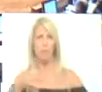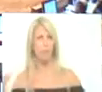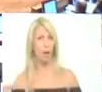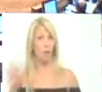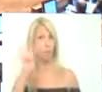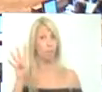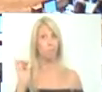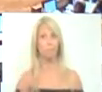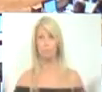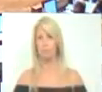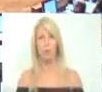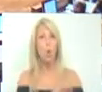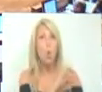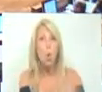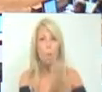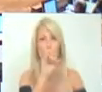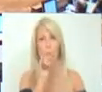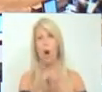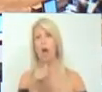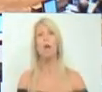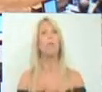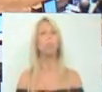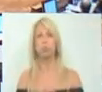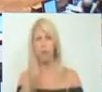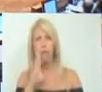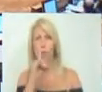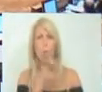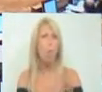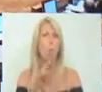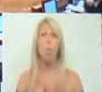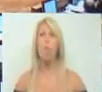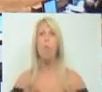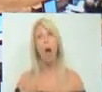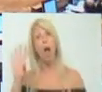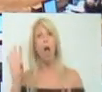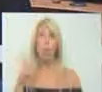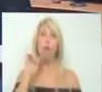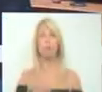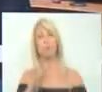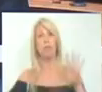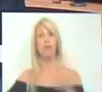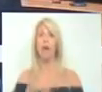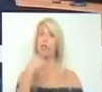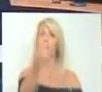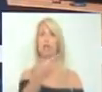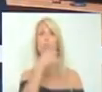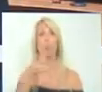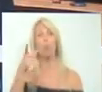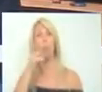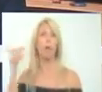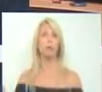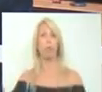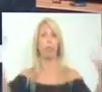PPPs. Incompetência política e muito descaramento quando se tratou de fazer promessas vãs. E